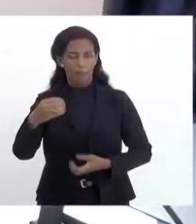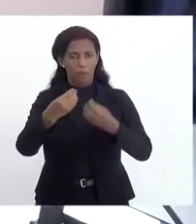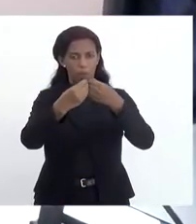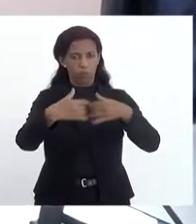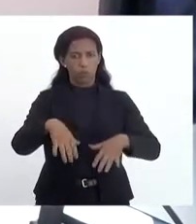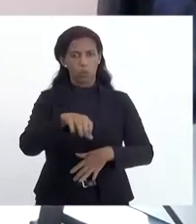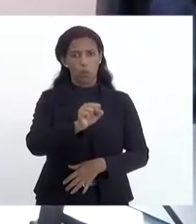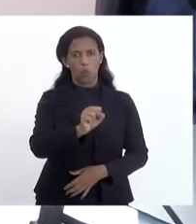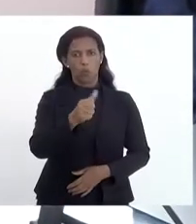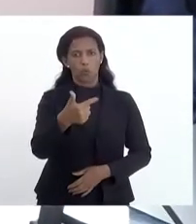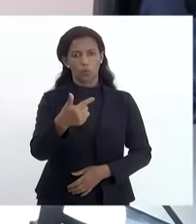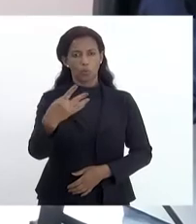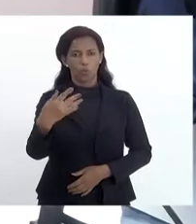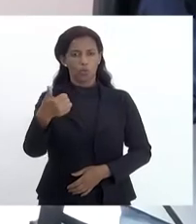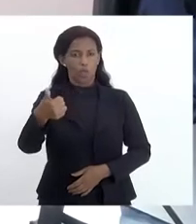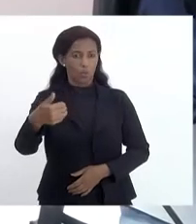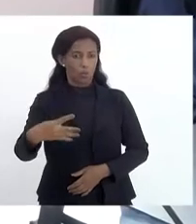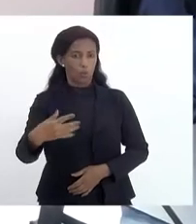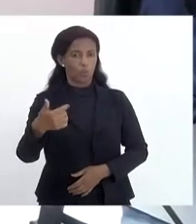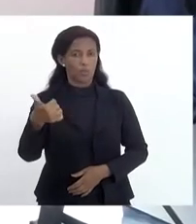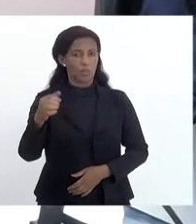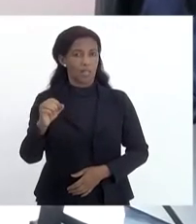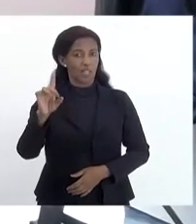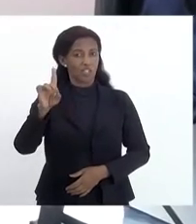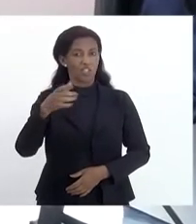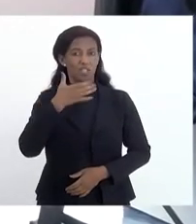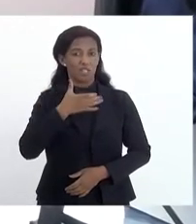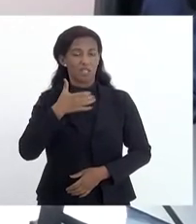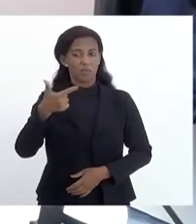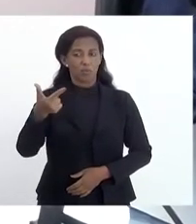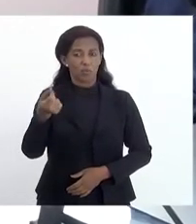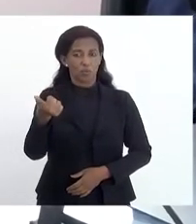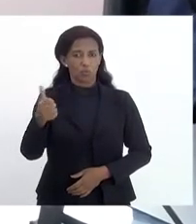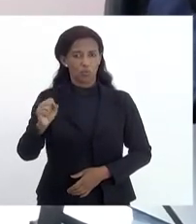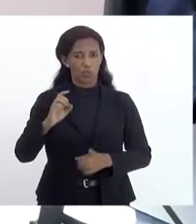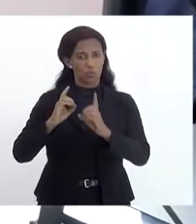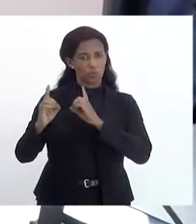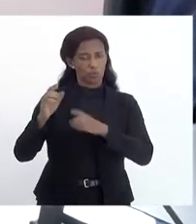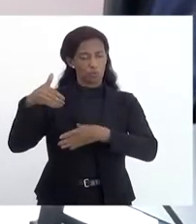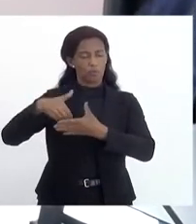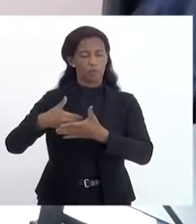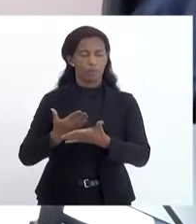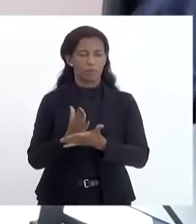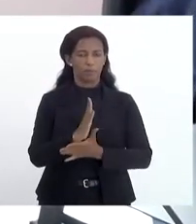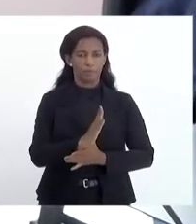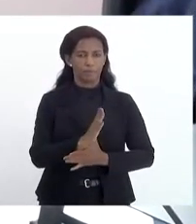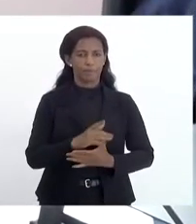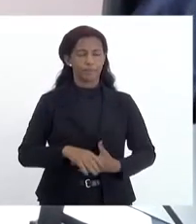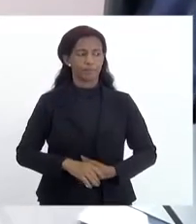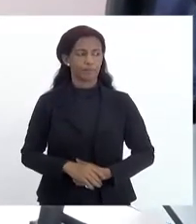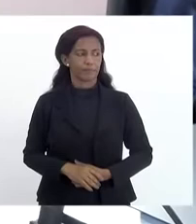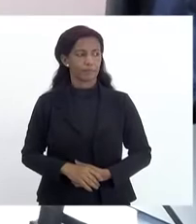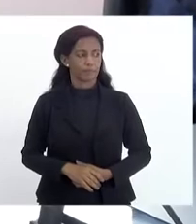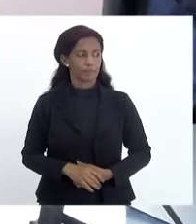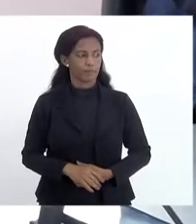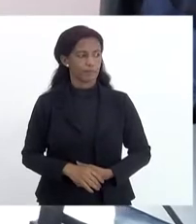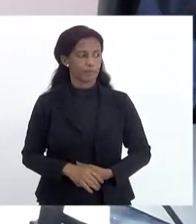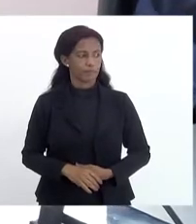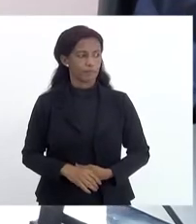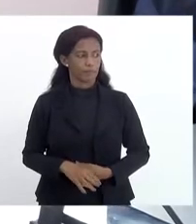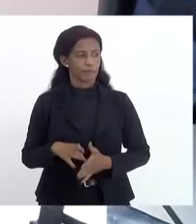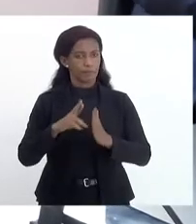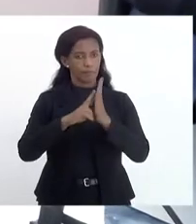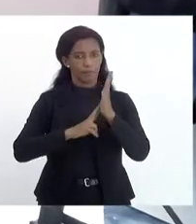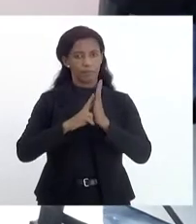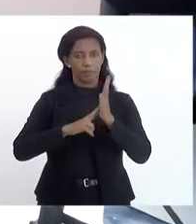pela lei 8214 de 10 de dezembro de 18. Em discussão e em votação, aprovado.